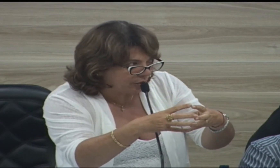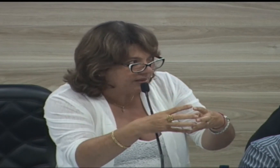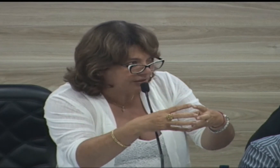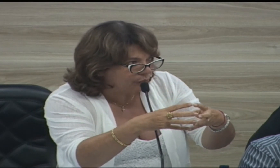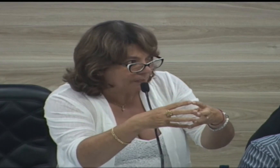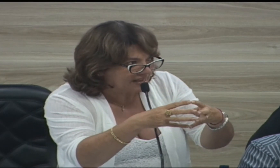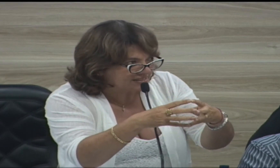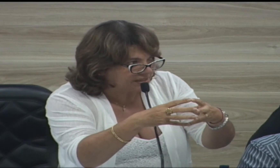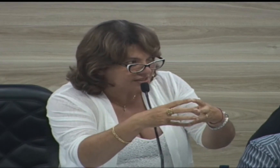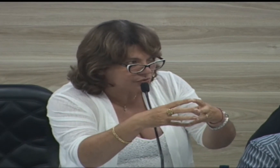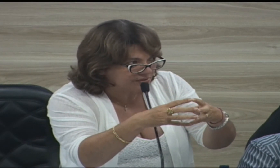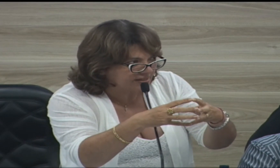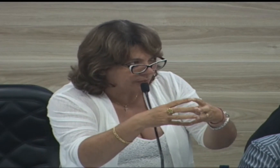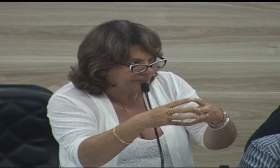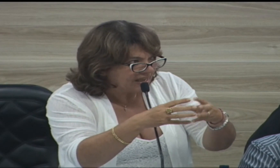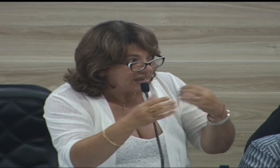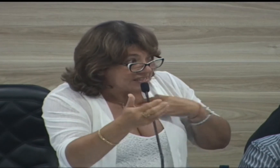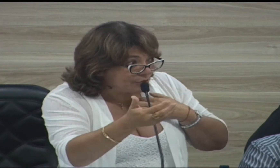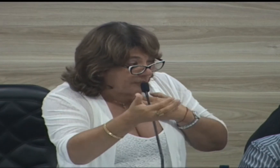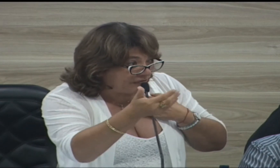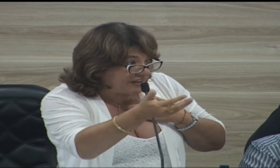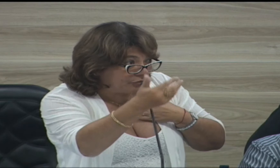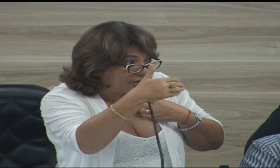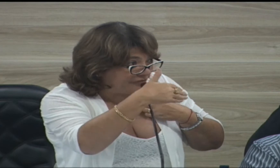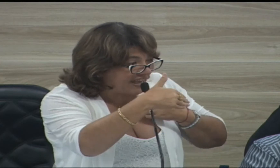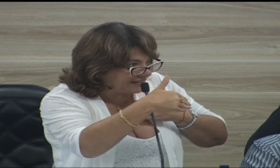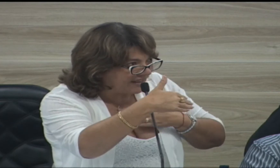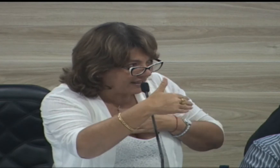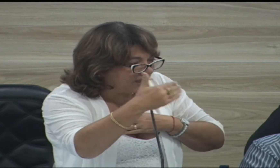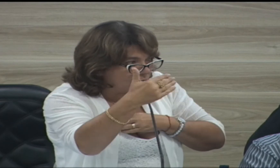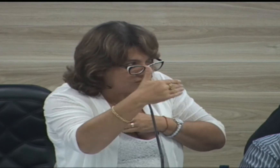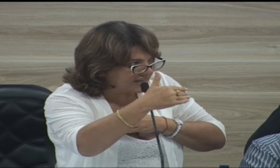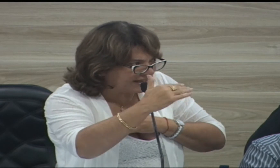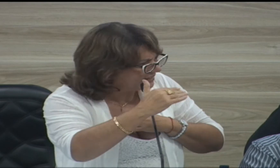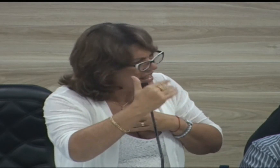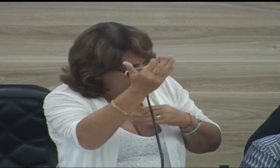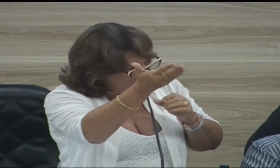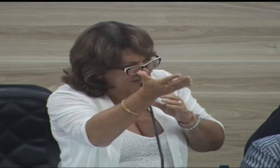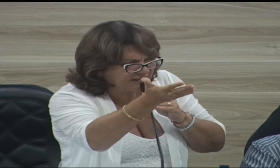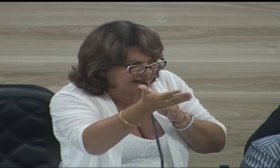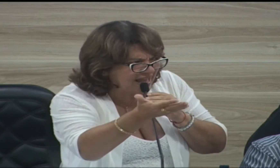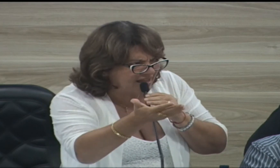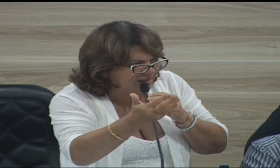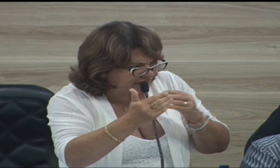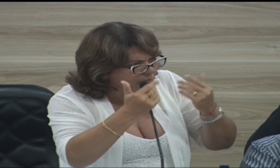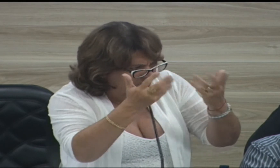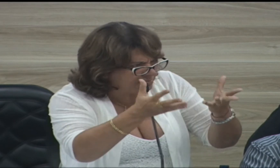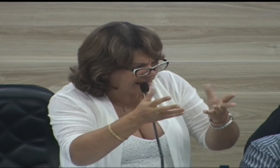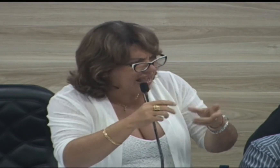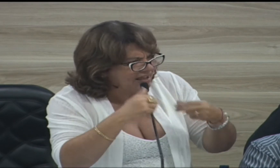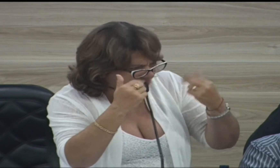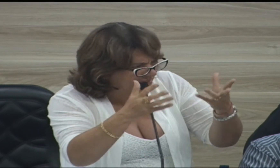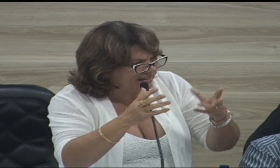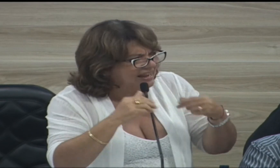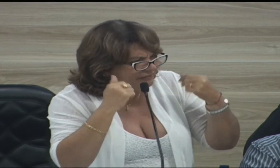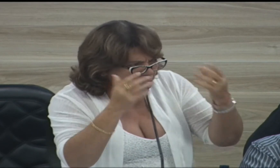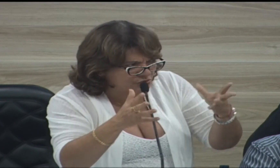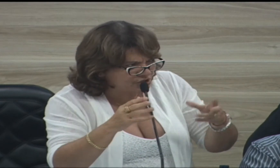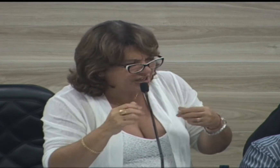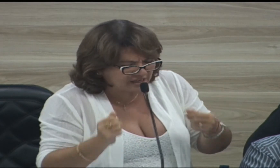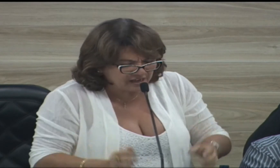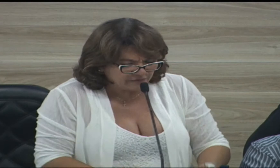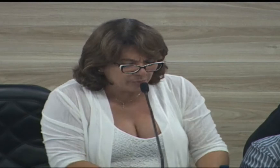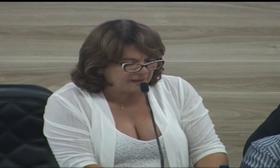isso realmente numa mesa de discussão. Se o prefeito não vier até aqui, ou o secretário, vamos até lá, vamos marcar, vamos até lá,